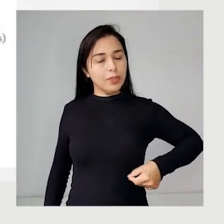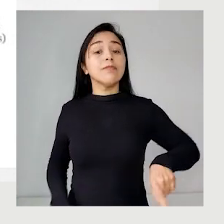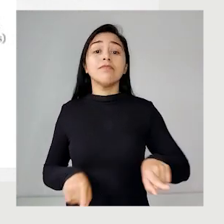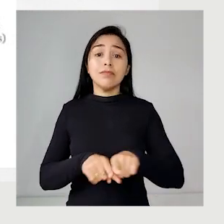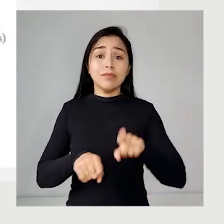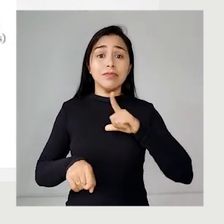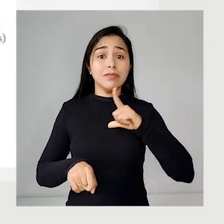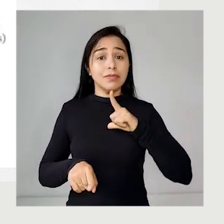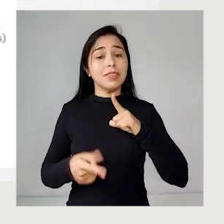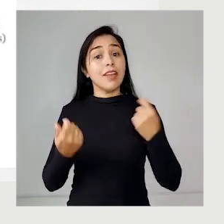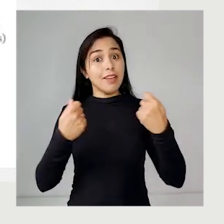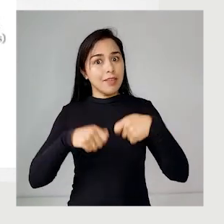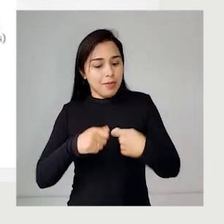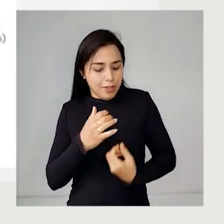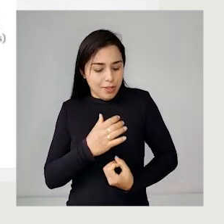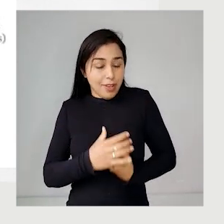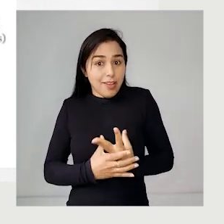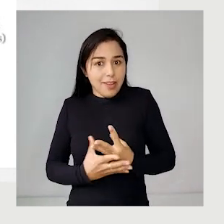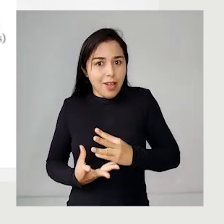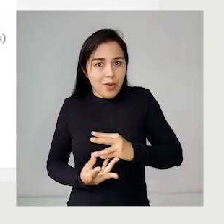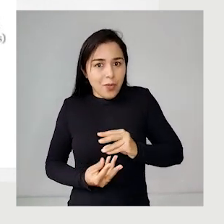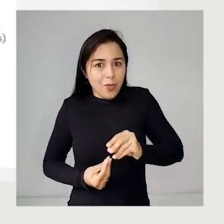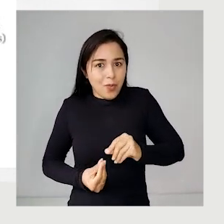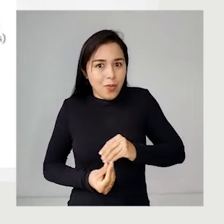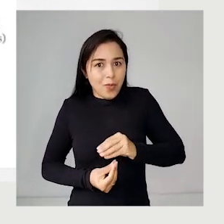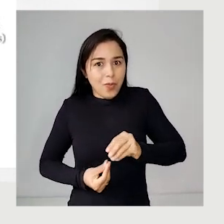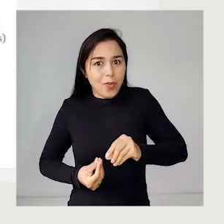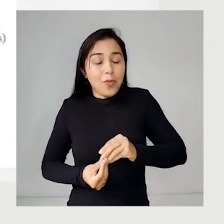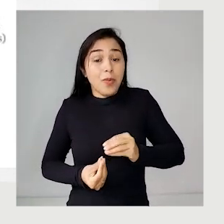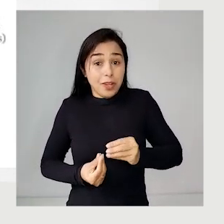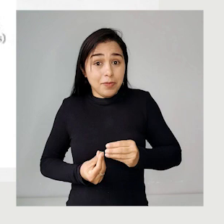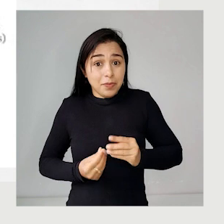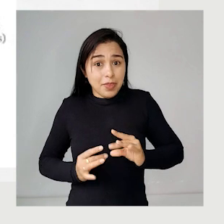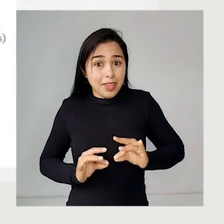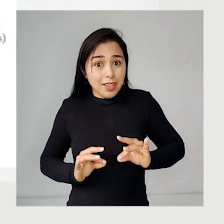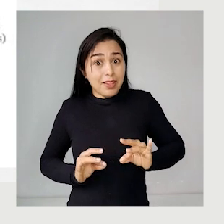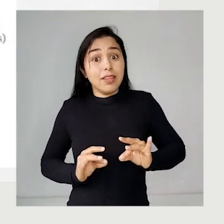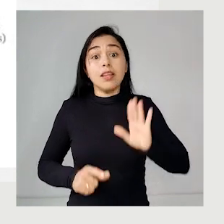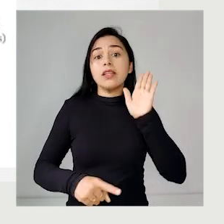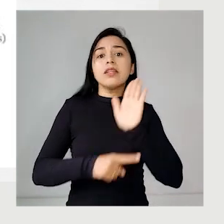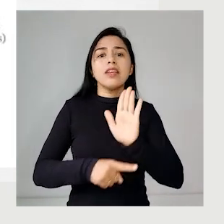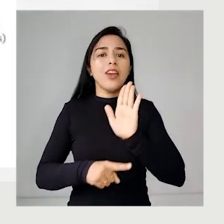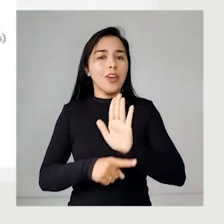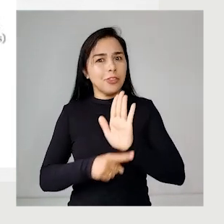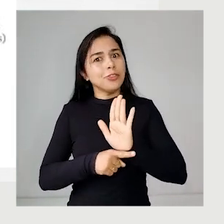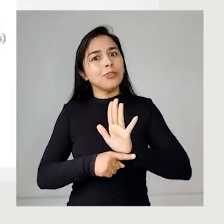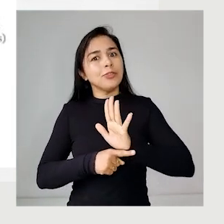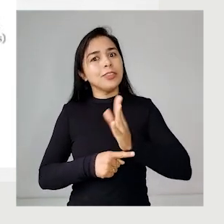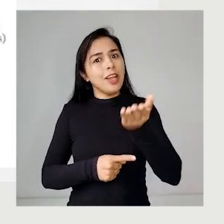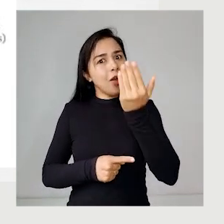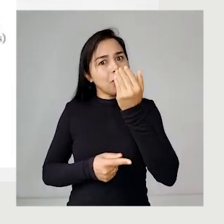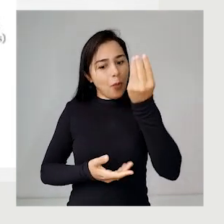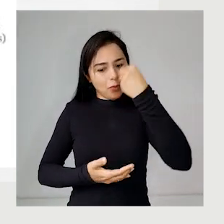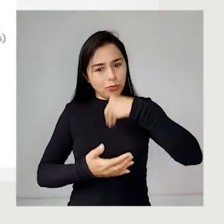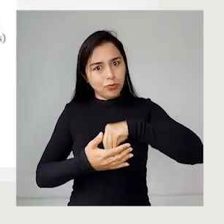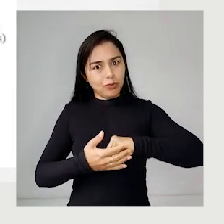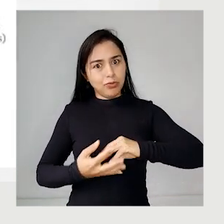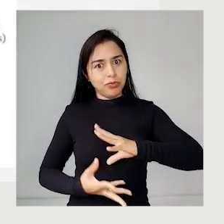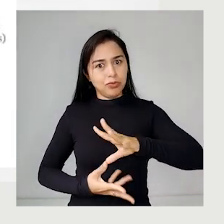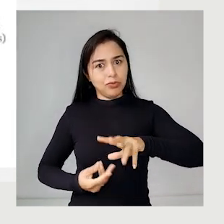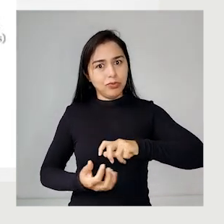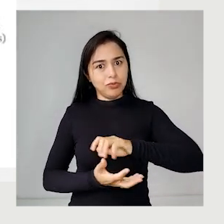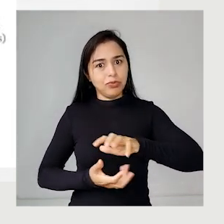o suco pancreático, que auxilia na digestão lá no nosso sistema